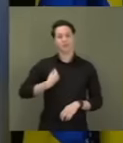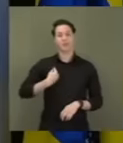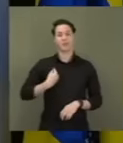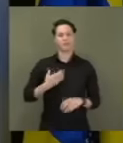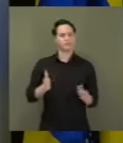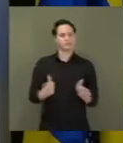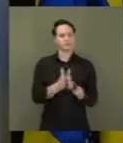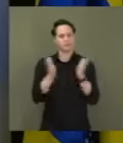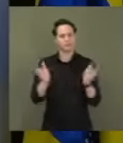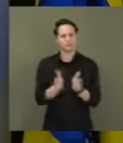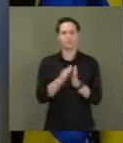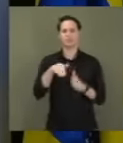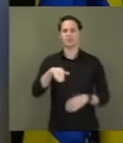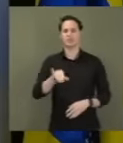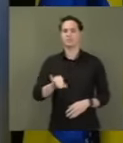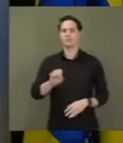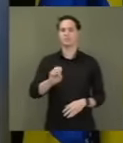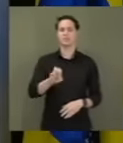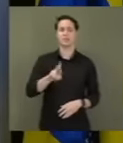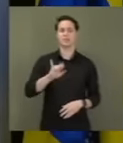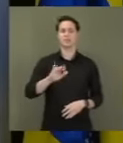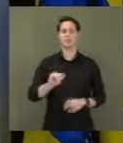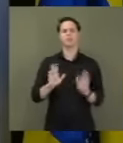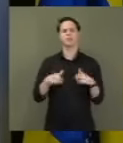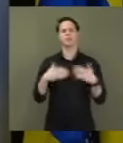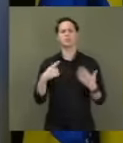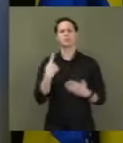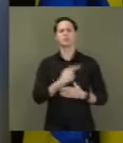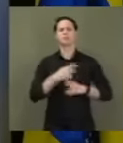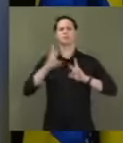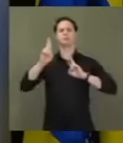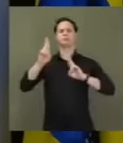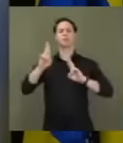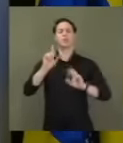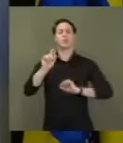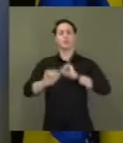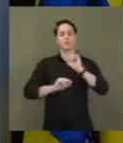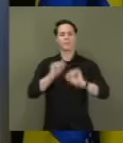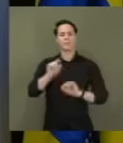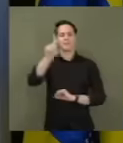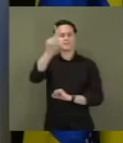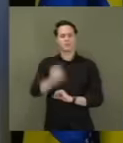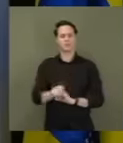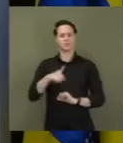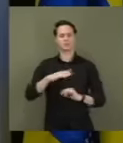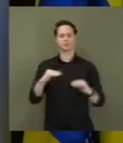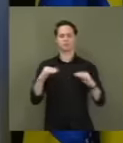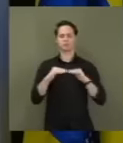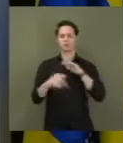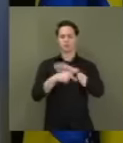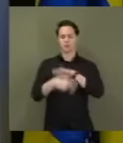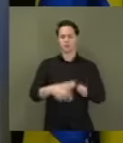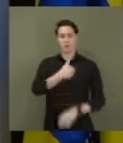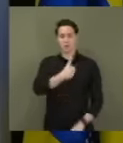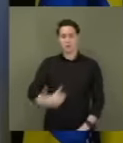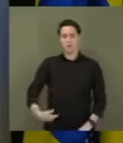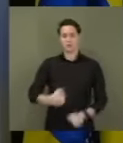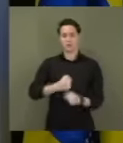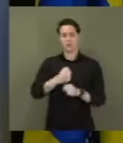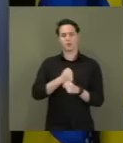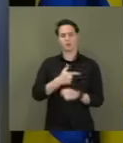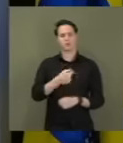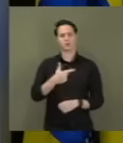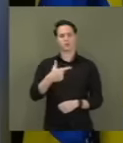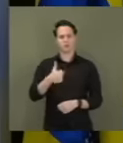miséria. O que se espera é um mínimo de coerência desse governo, já que em